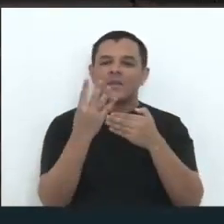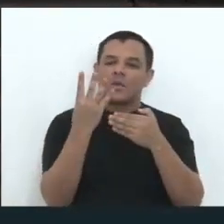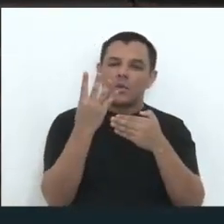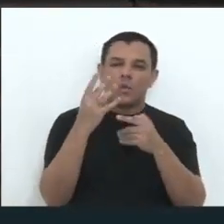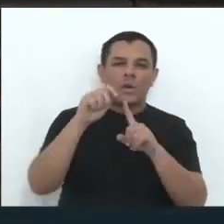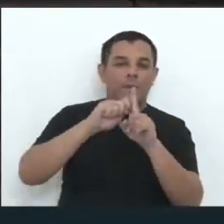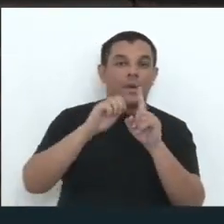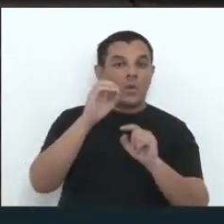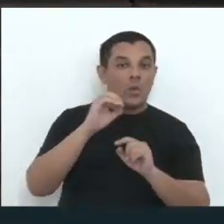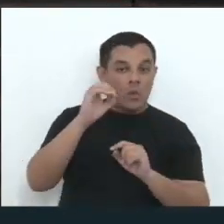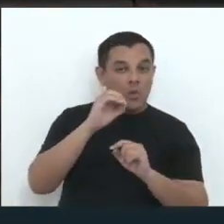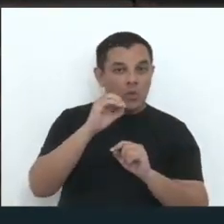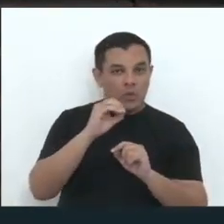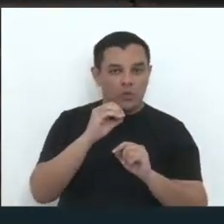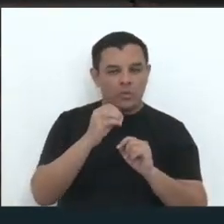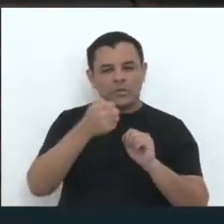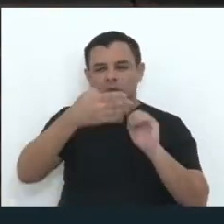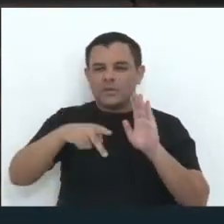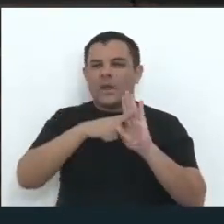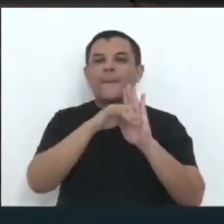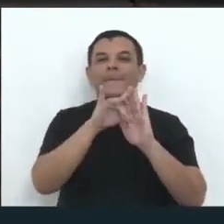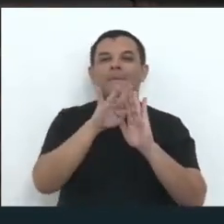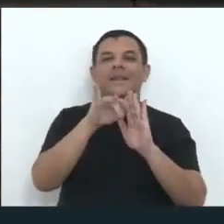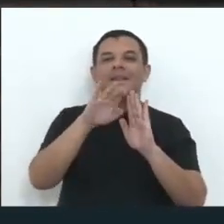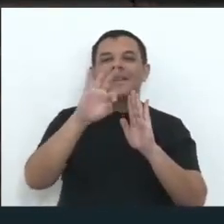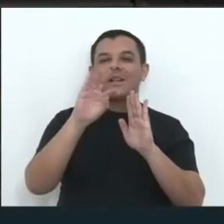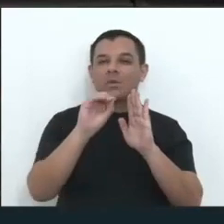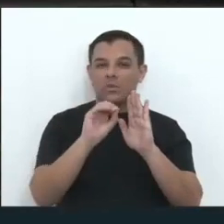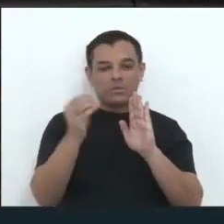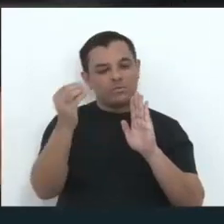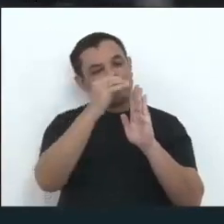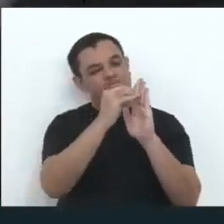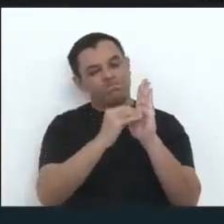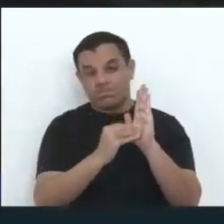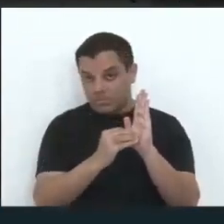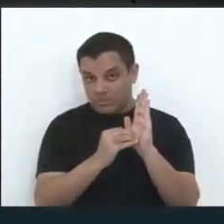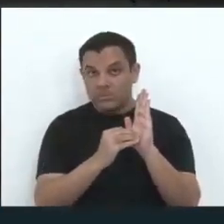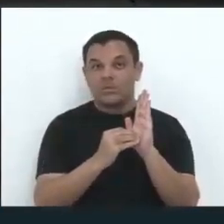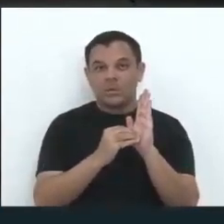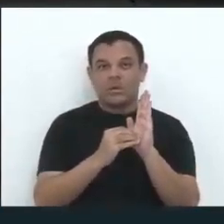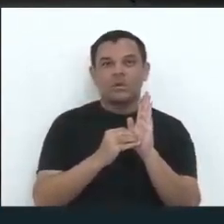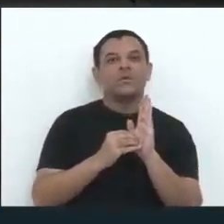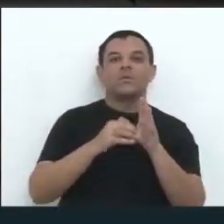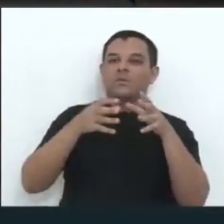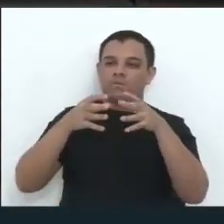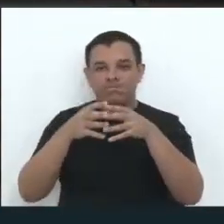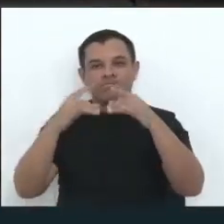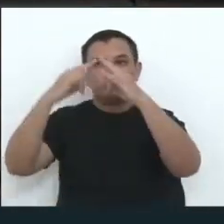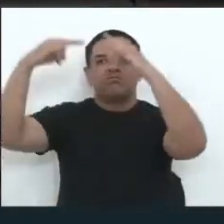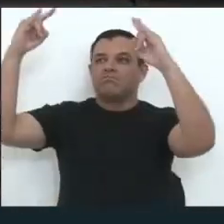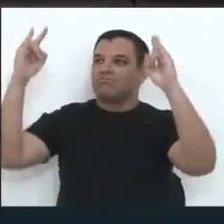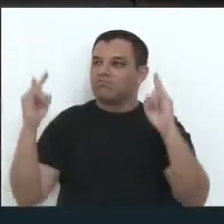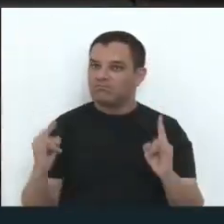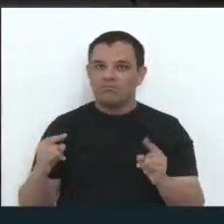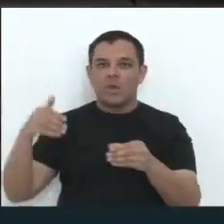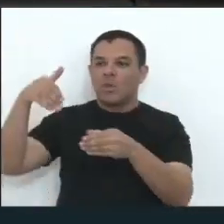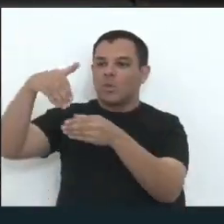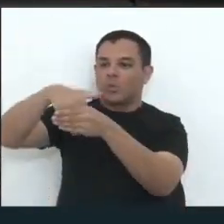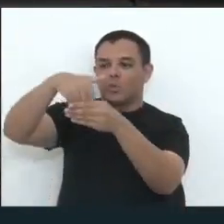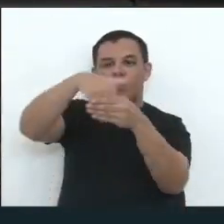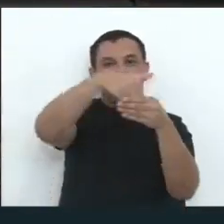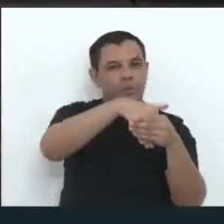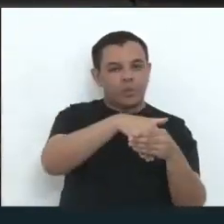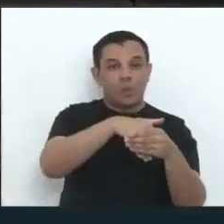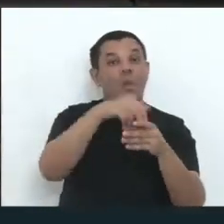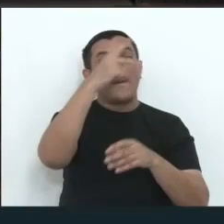um plebiscito, irão com uma barraca, urna, e as